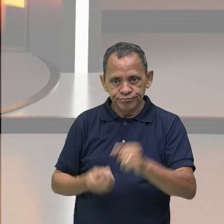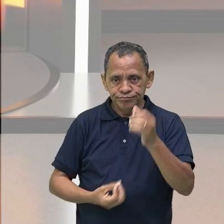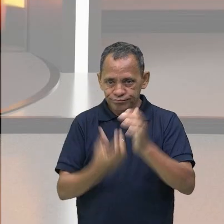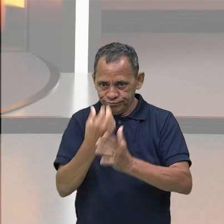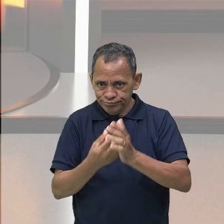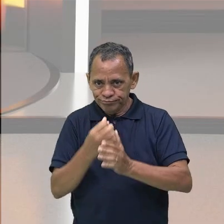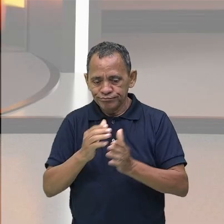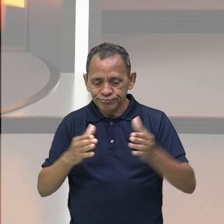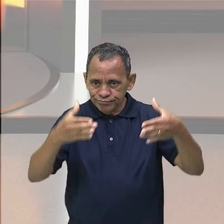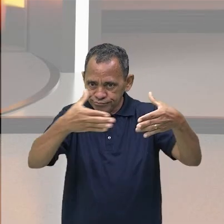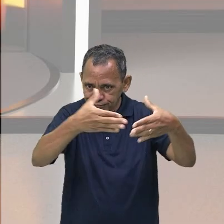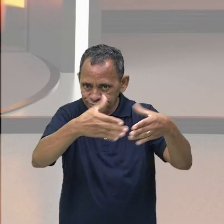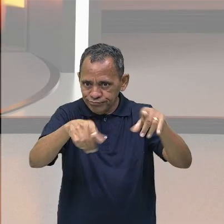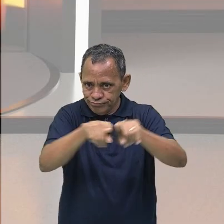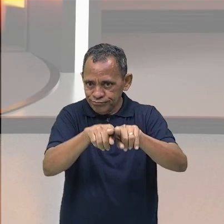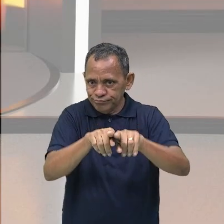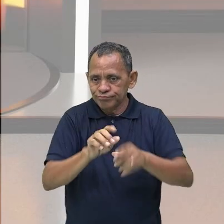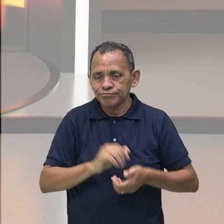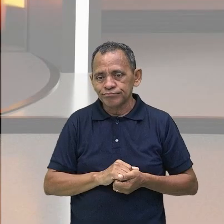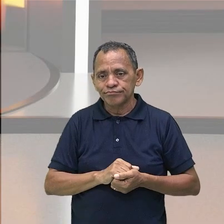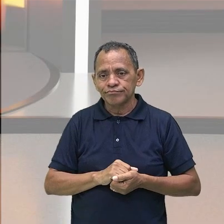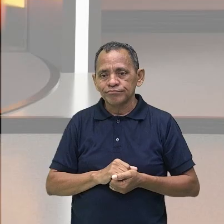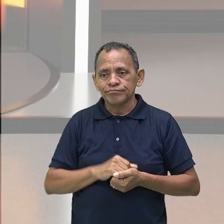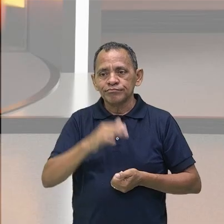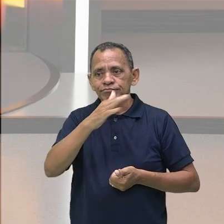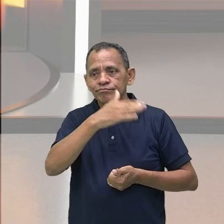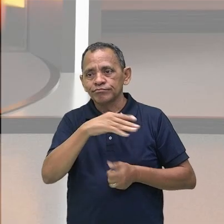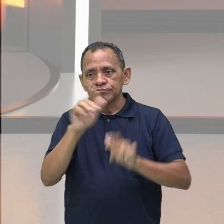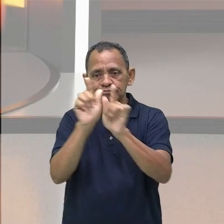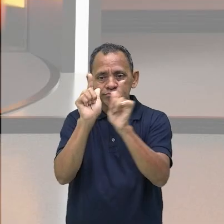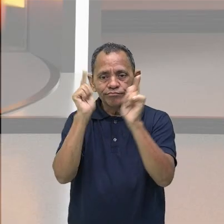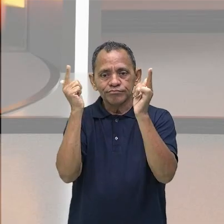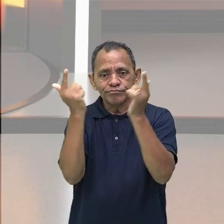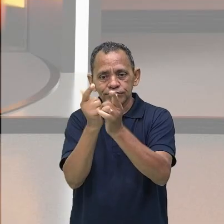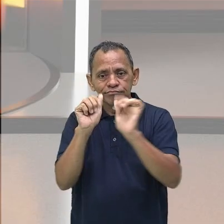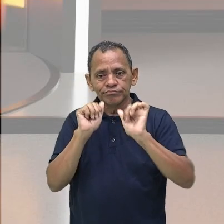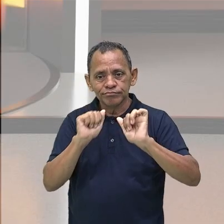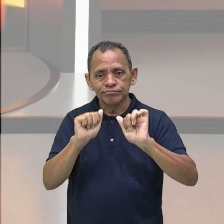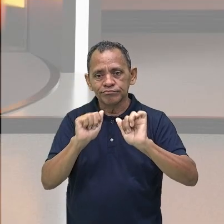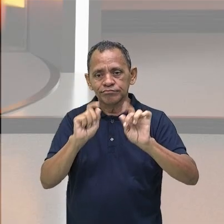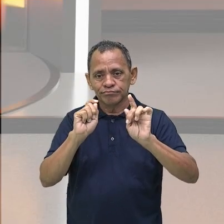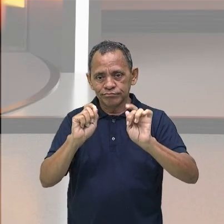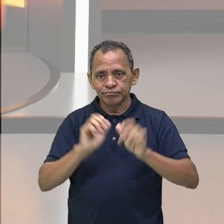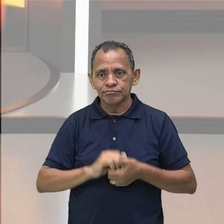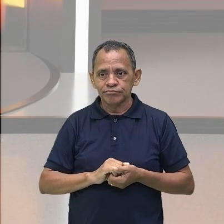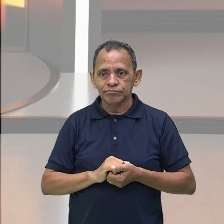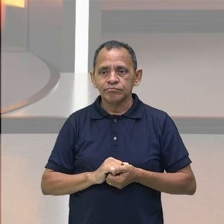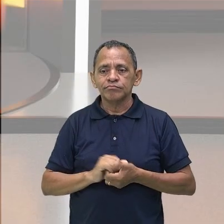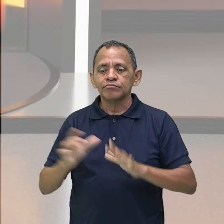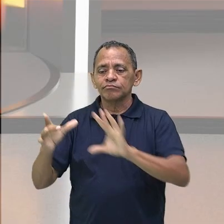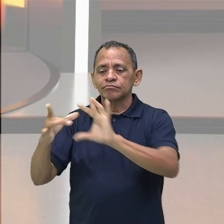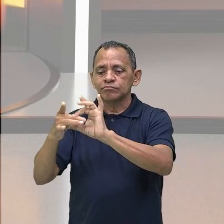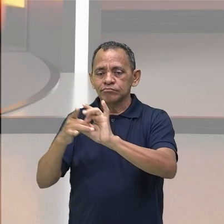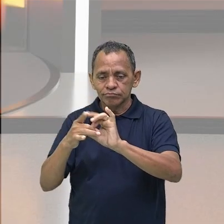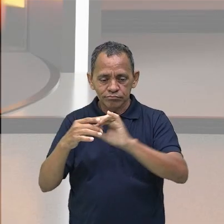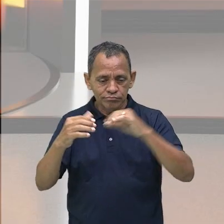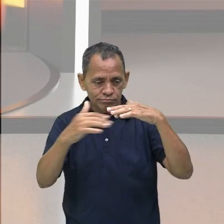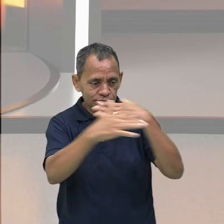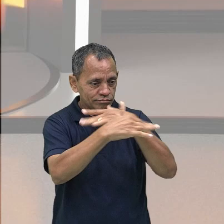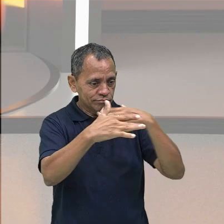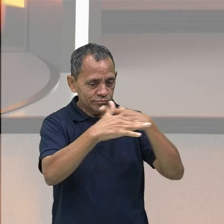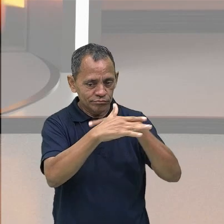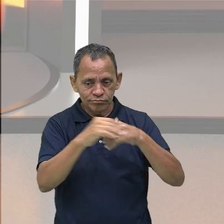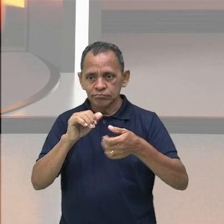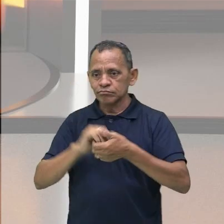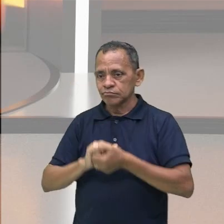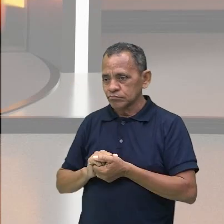comunidade, né? Em uma determinada área geográfica que pode estar ligado ali tanto à área rural quanto à área